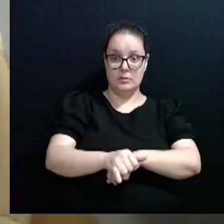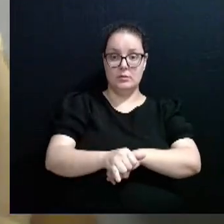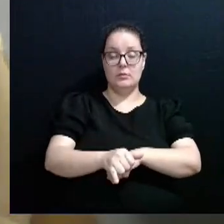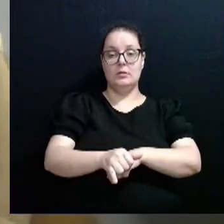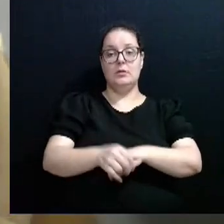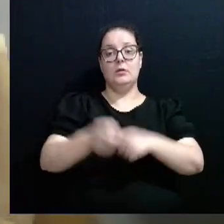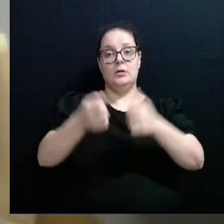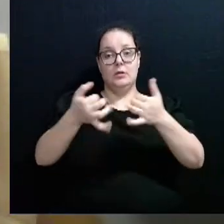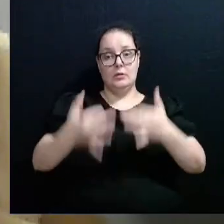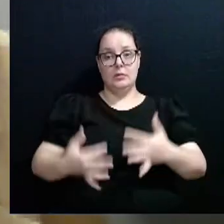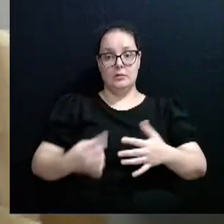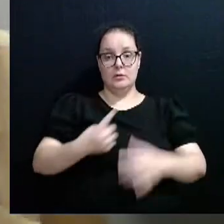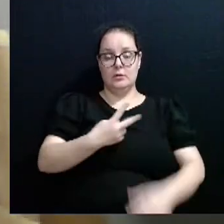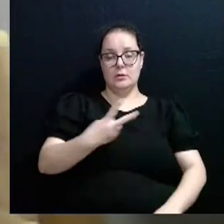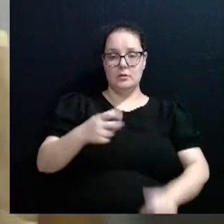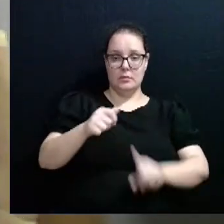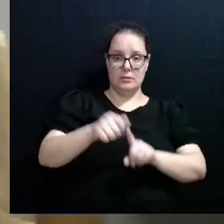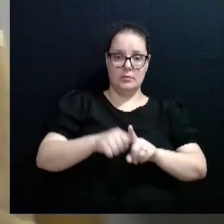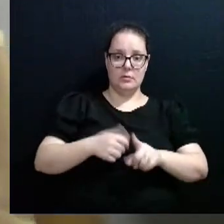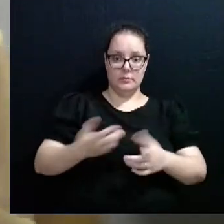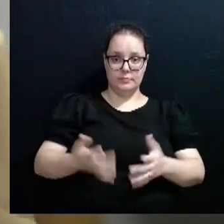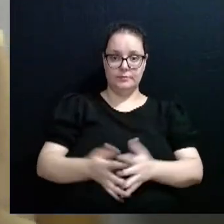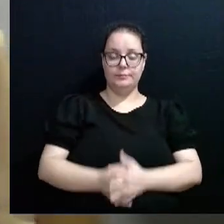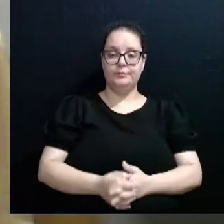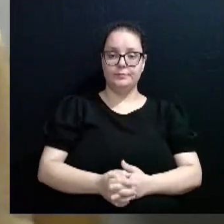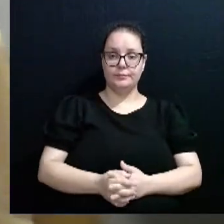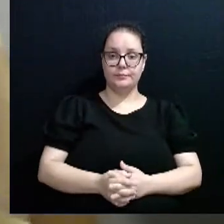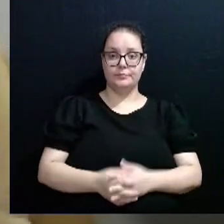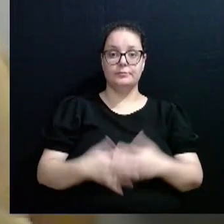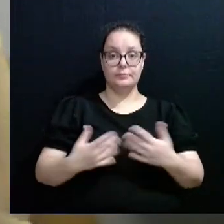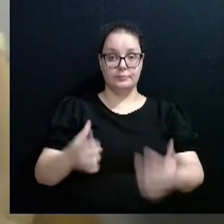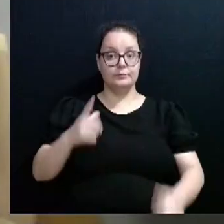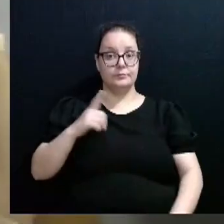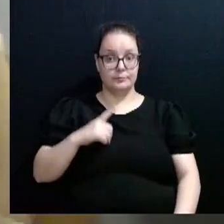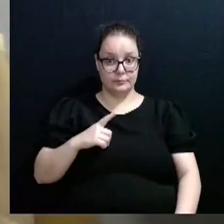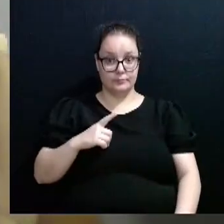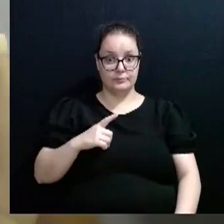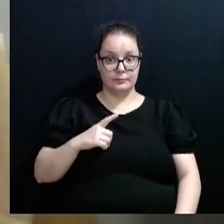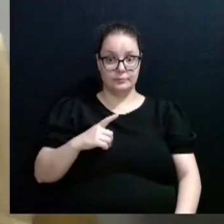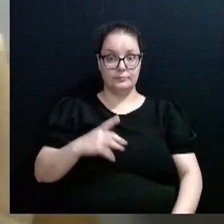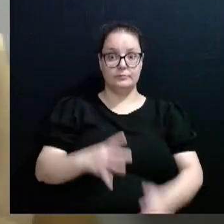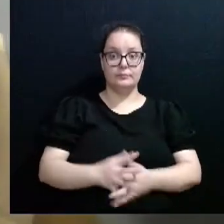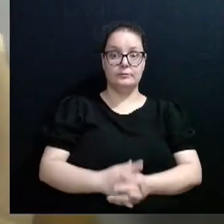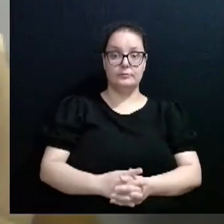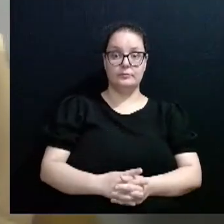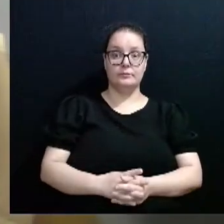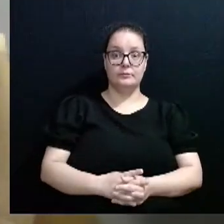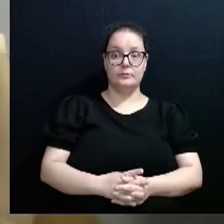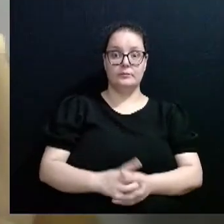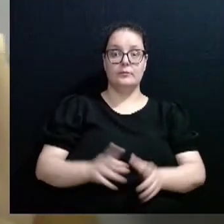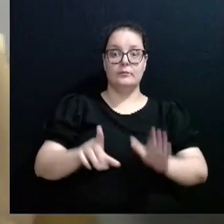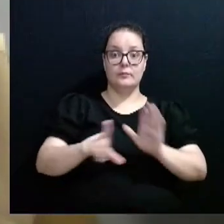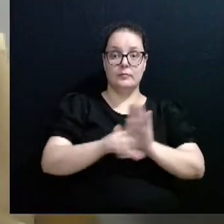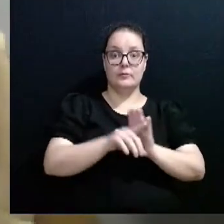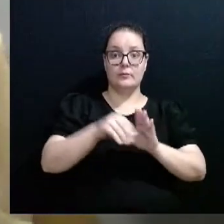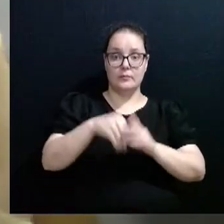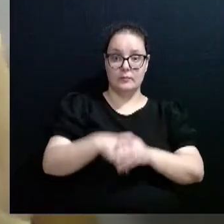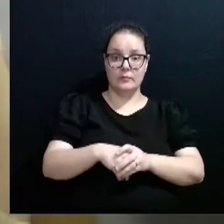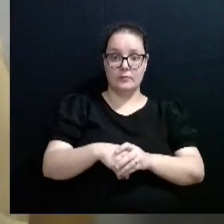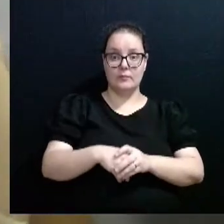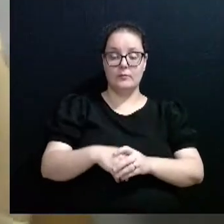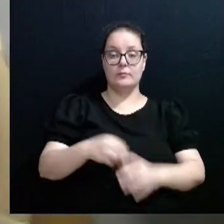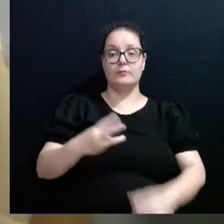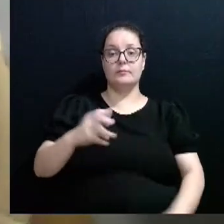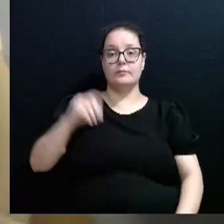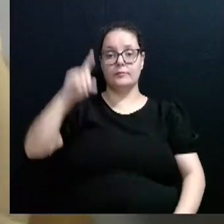meses. E aí ele tem que receber, ser comunicado com antecedência de 30 dias, receber